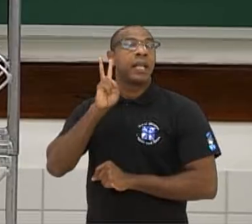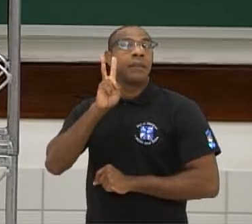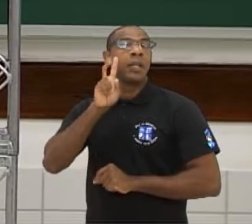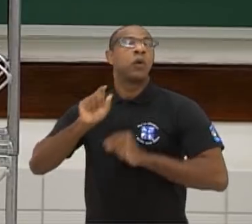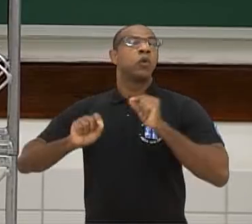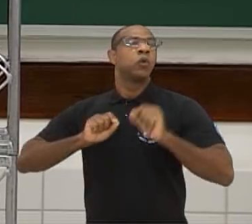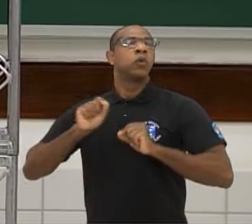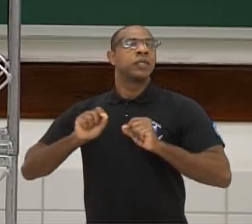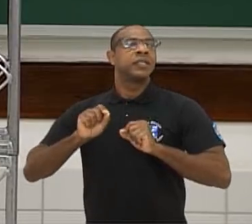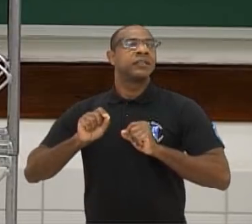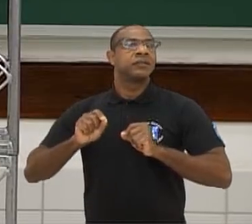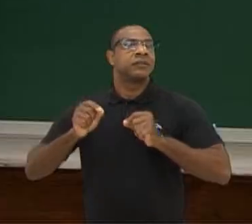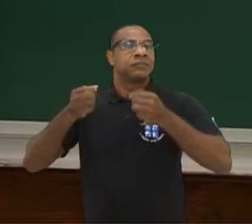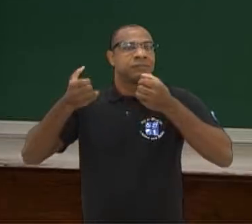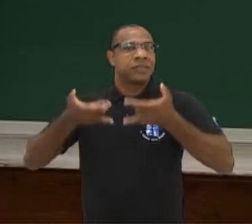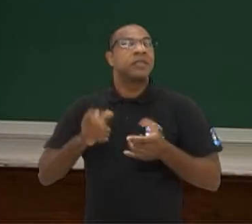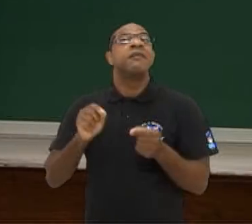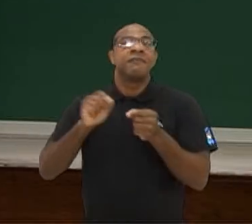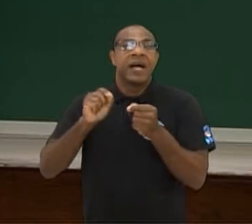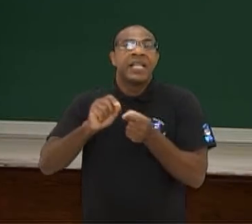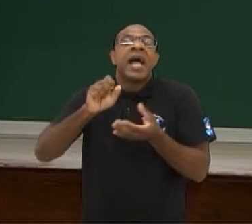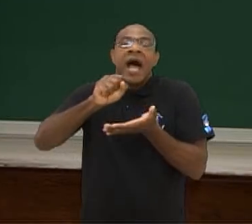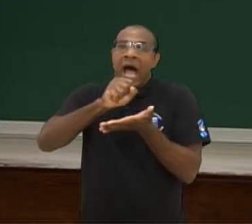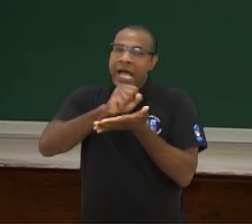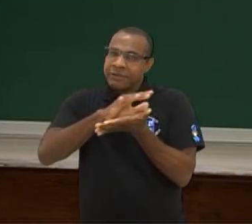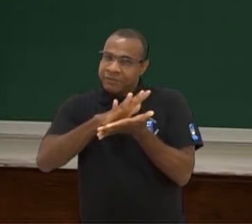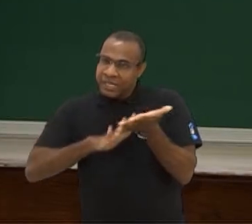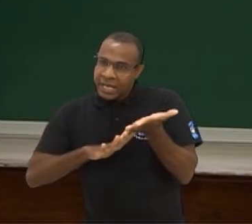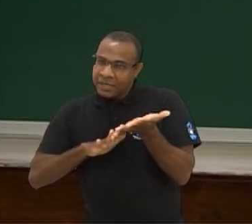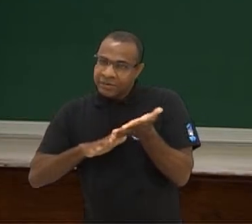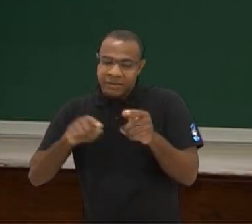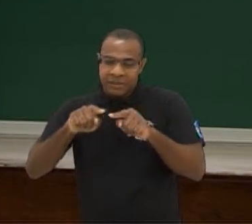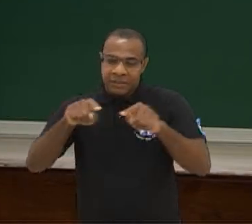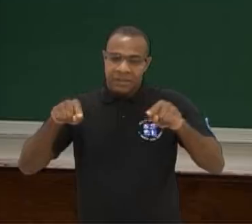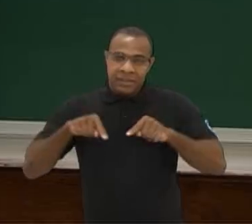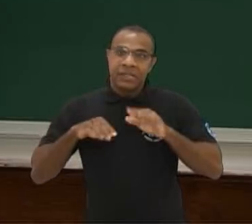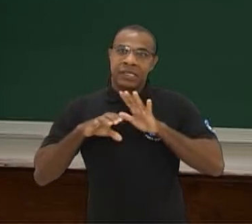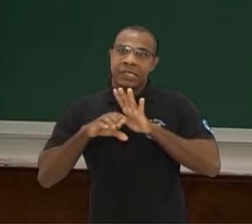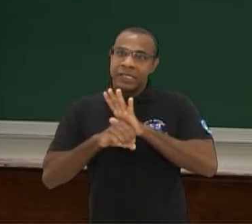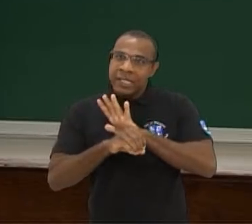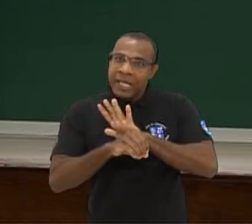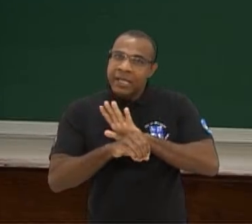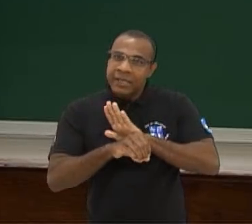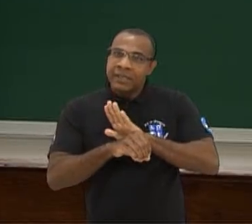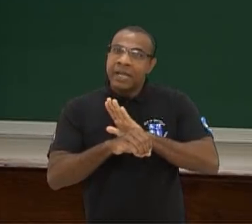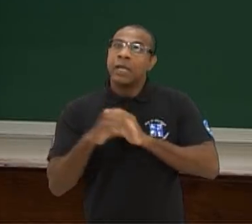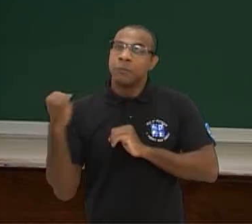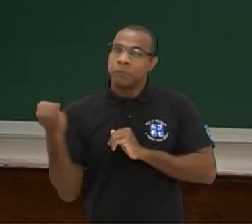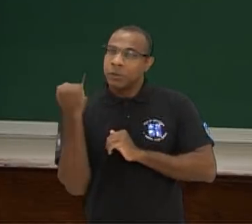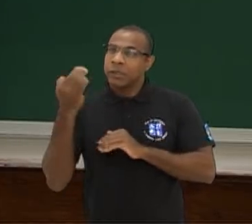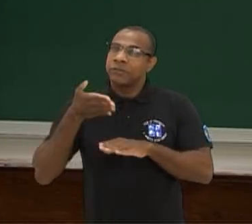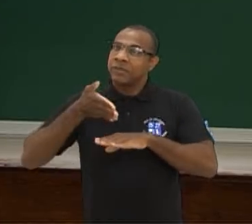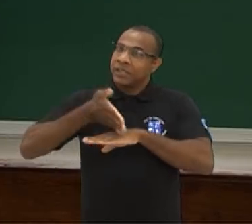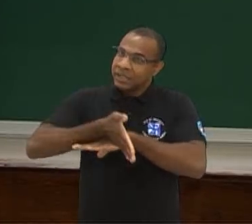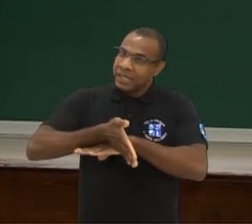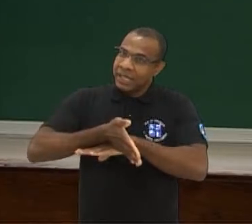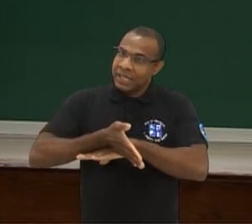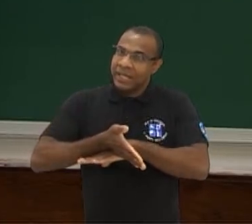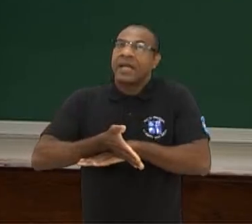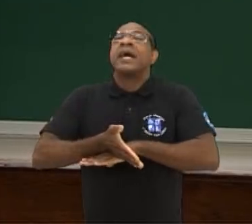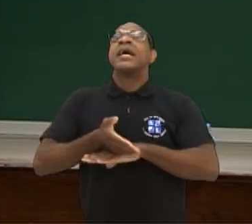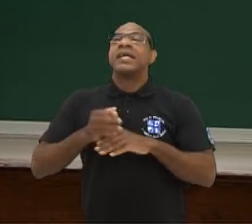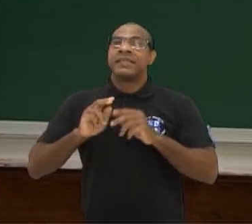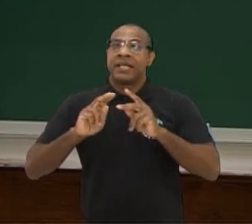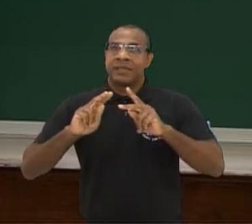vocês, de fazer as atividades lá do Classroom. É muito importante que vocês entrem lá na atividade 1, atividade